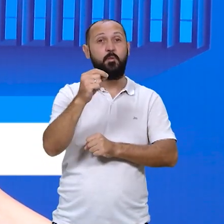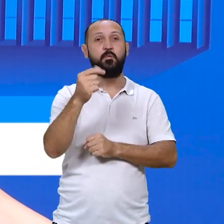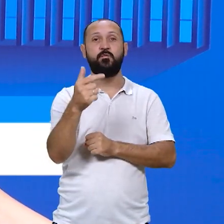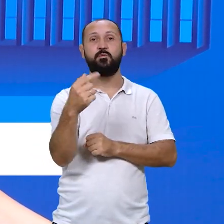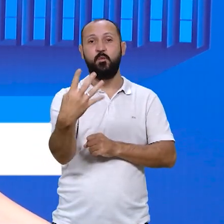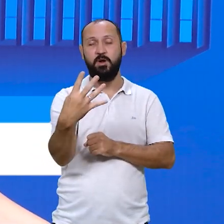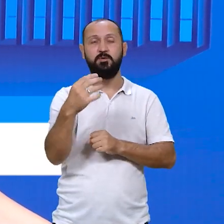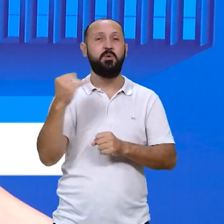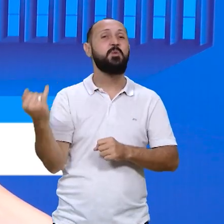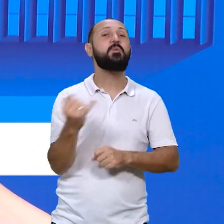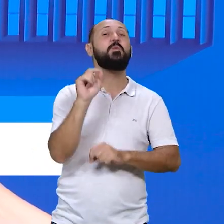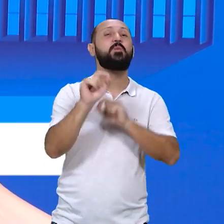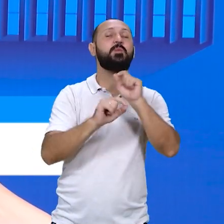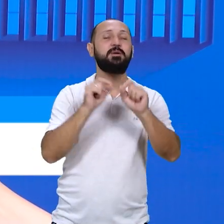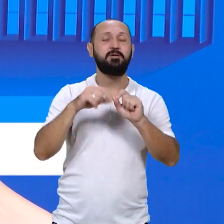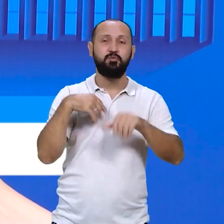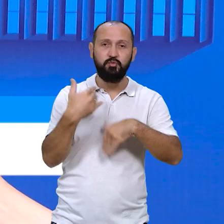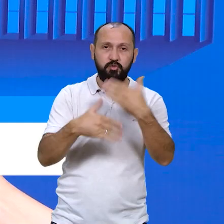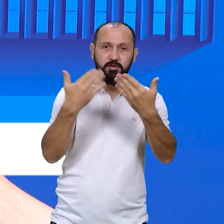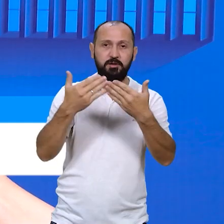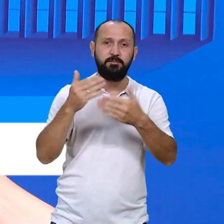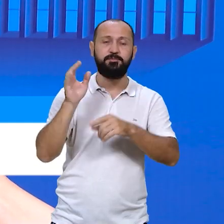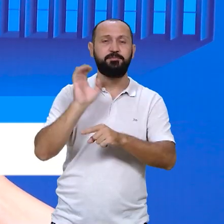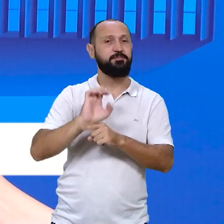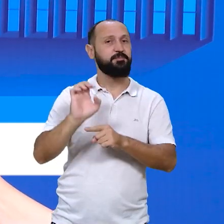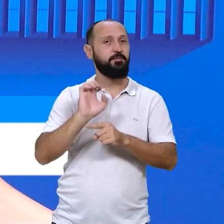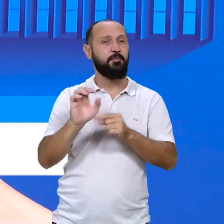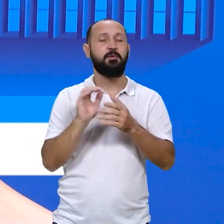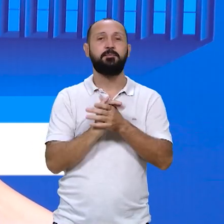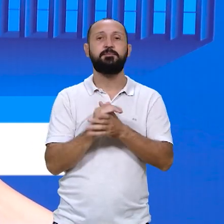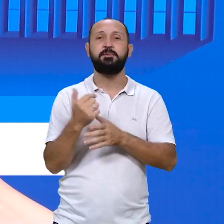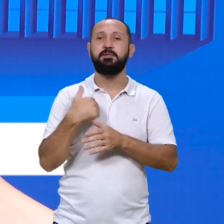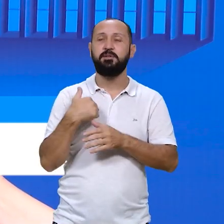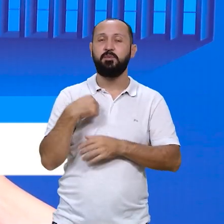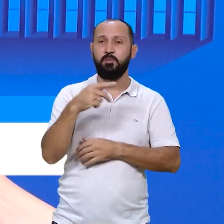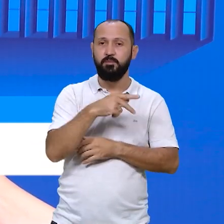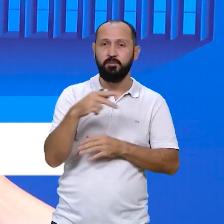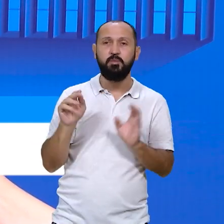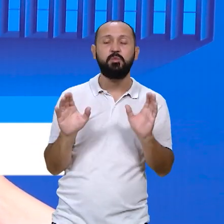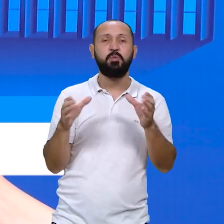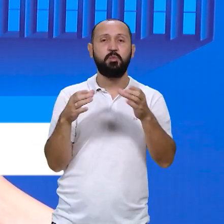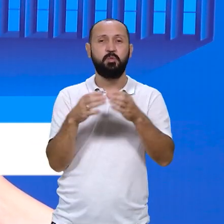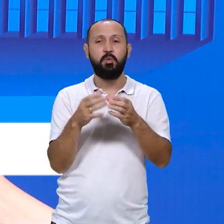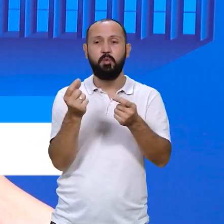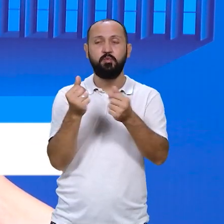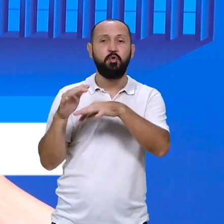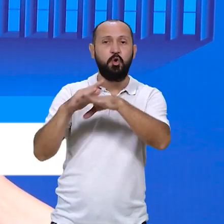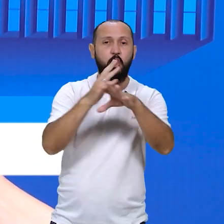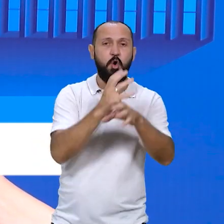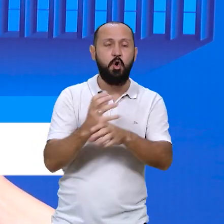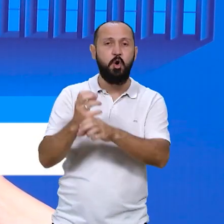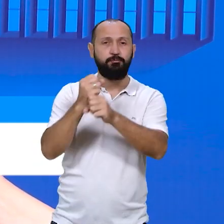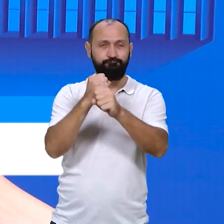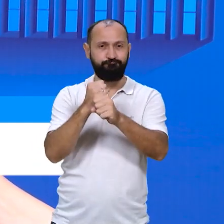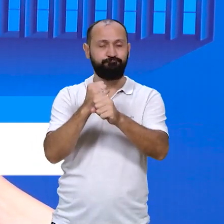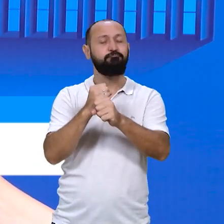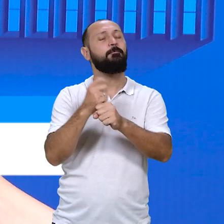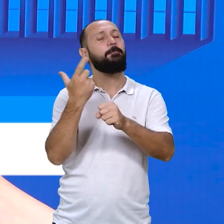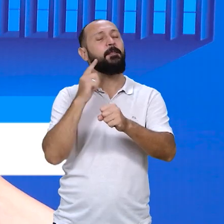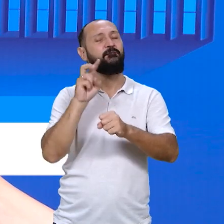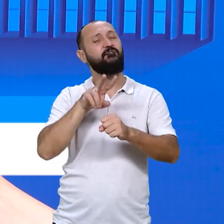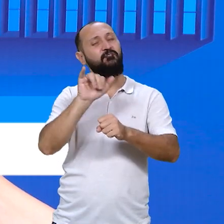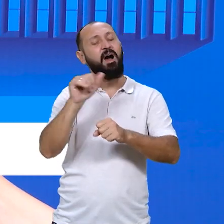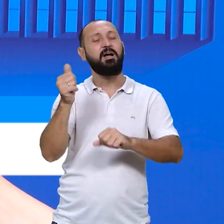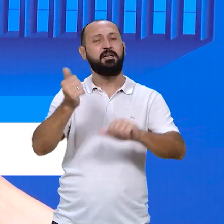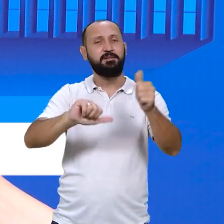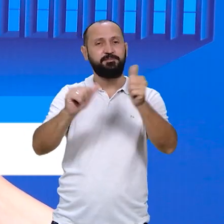2024, um importante capítulo do desenvolvimento do nosso Estado. Eu, como presidente da Comissão de Orçamento e